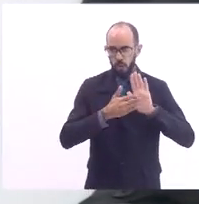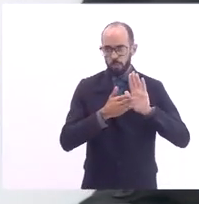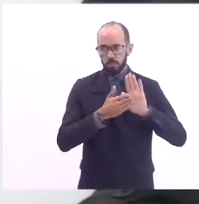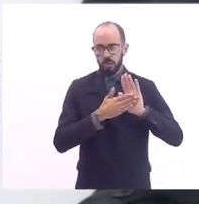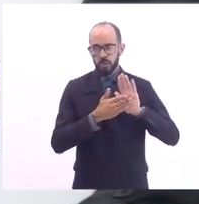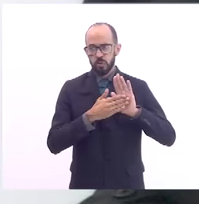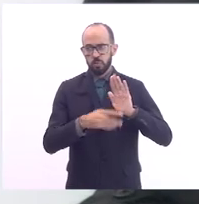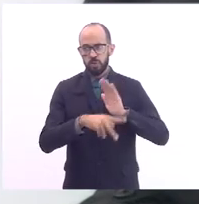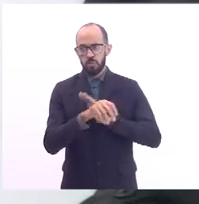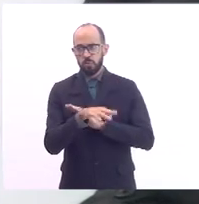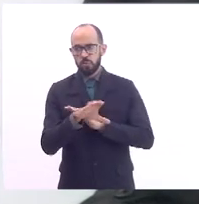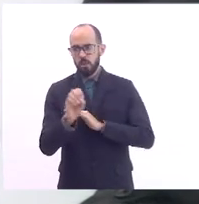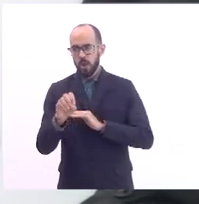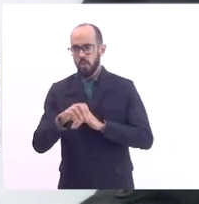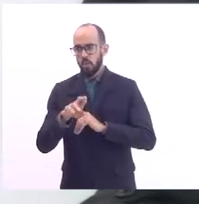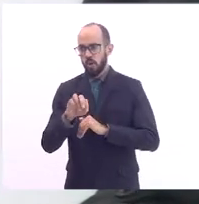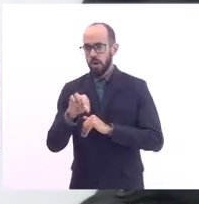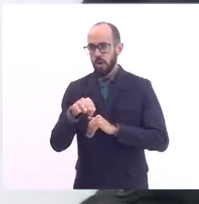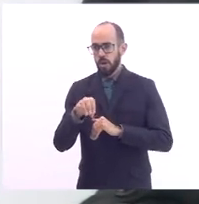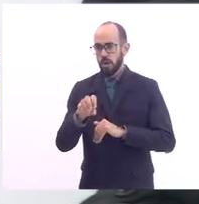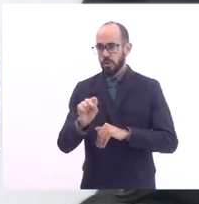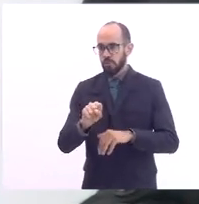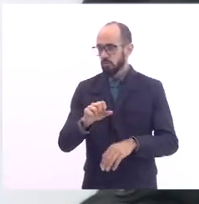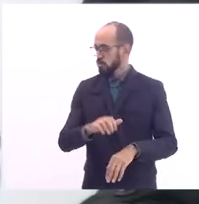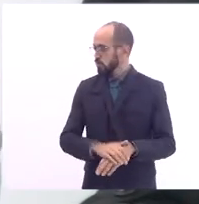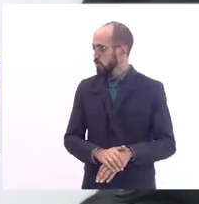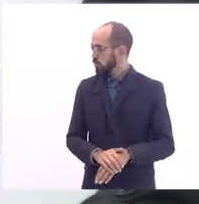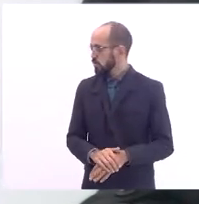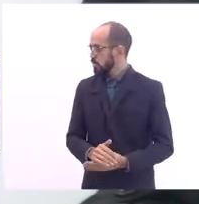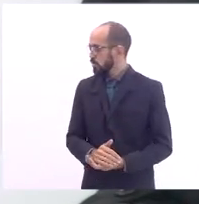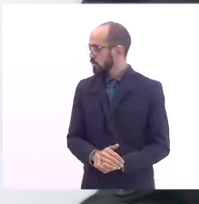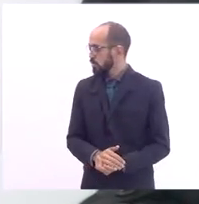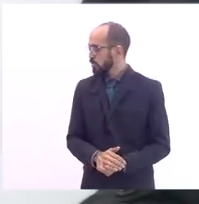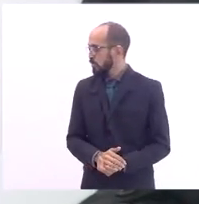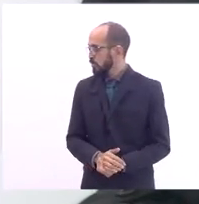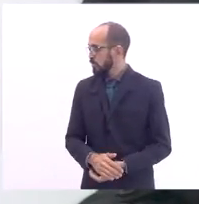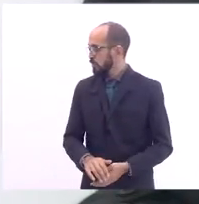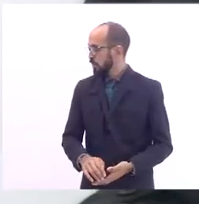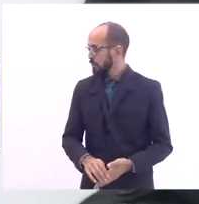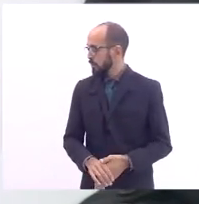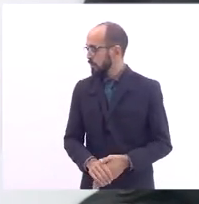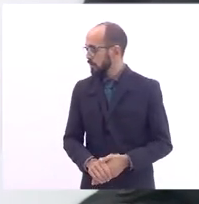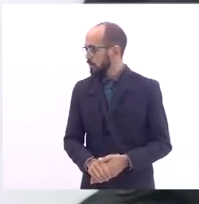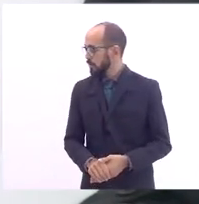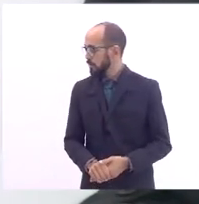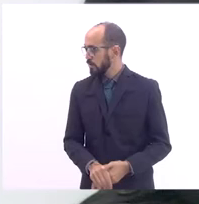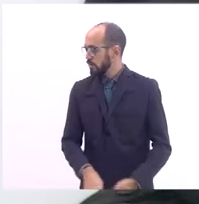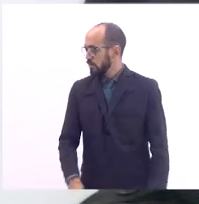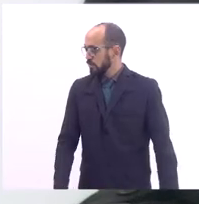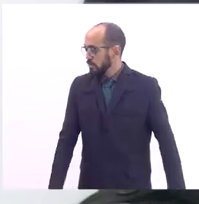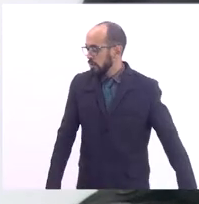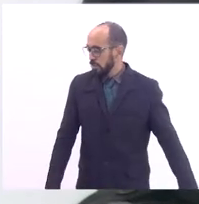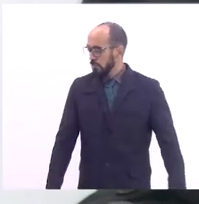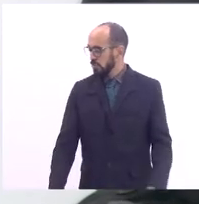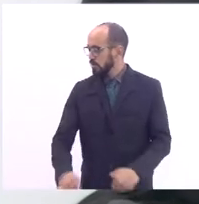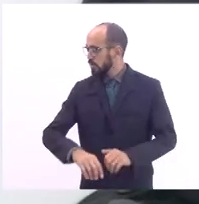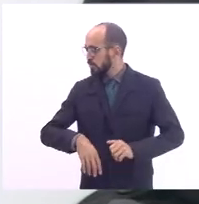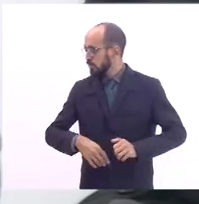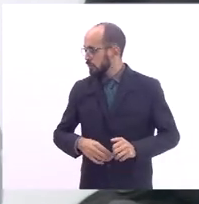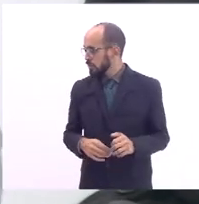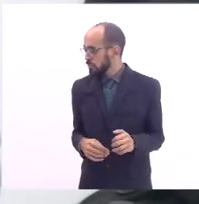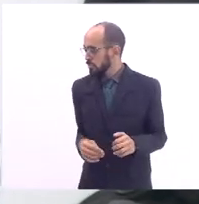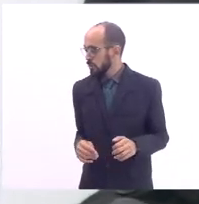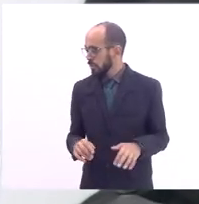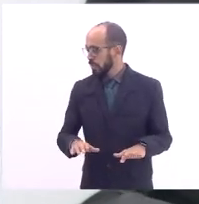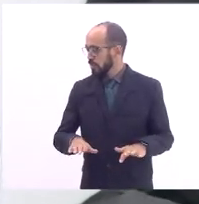ao deputado Paulo Ramos, falei com o Renan Lacerda ali fora, nós vamos trabalhar, pensar num plano e vamos voltar a falar nisso em breve. Outra questão